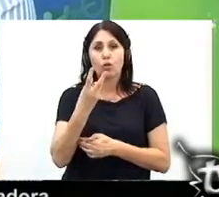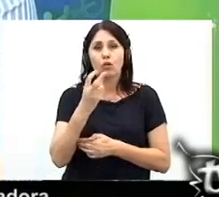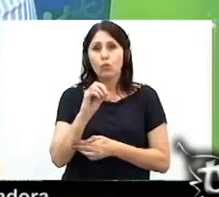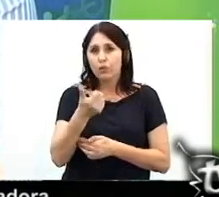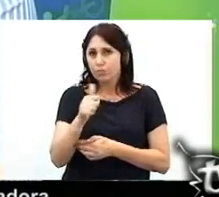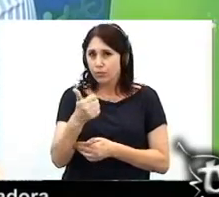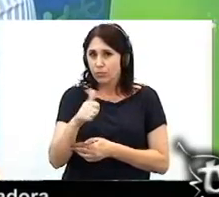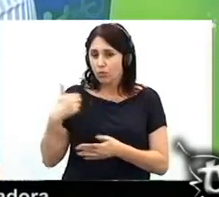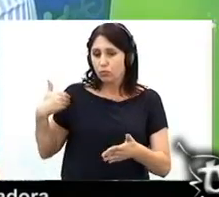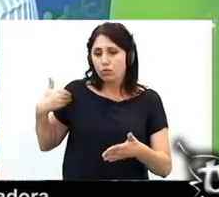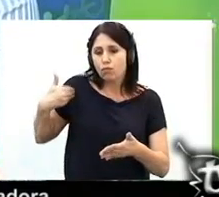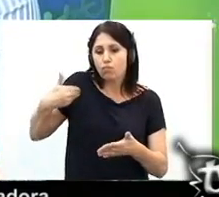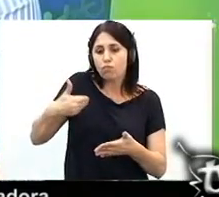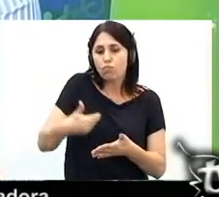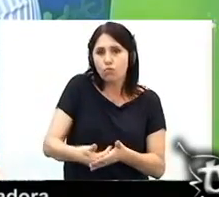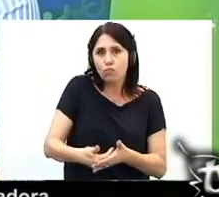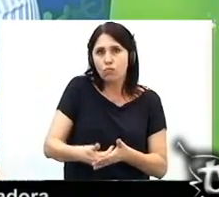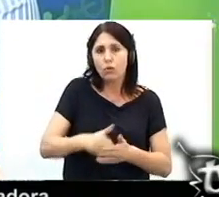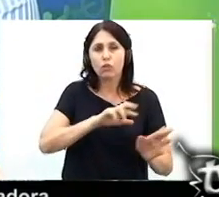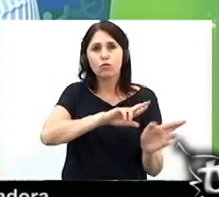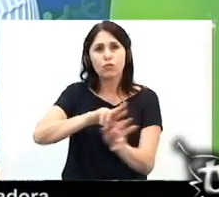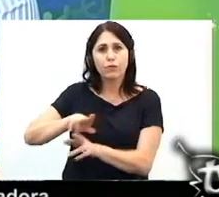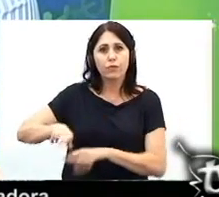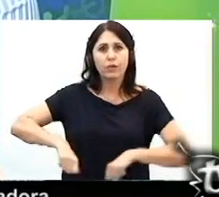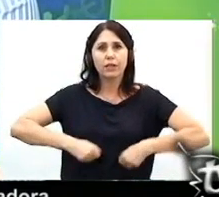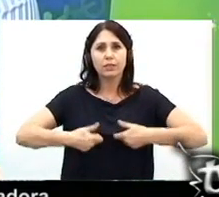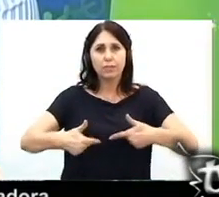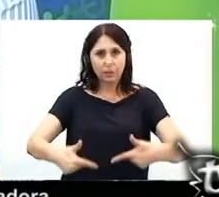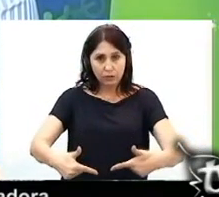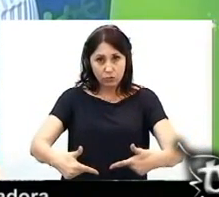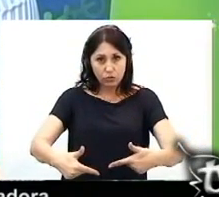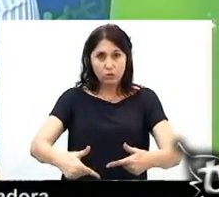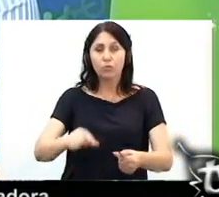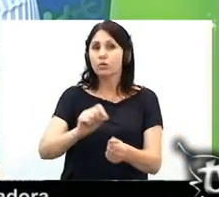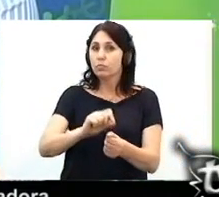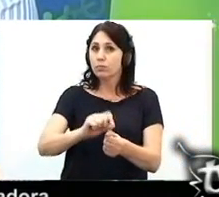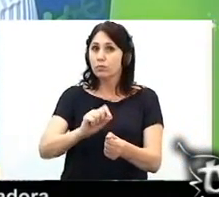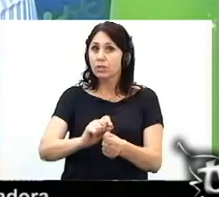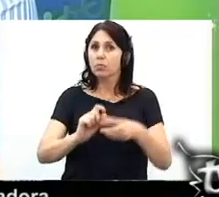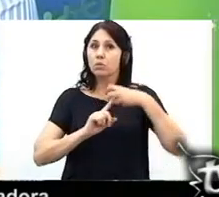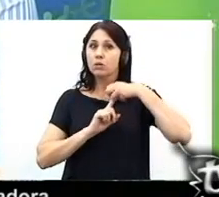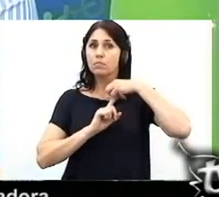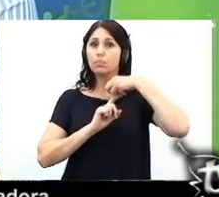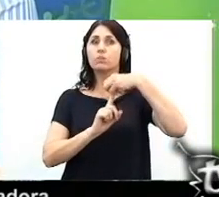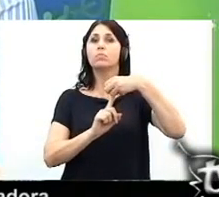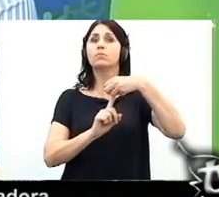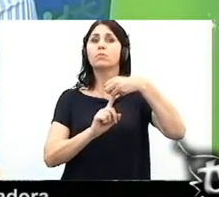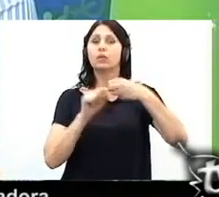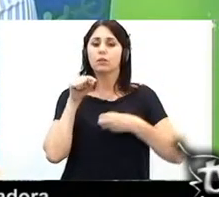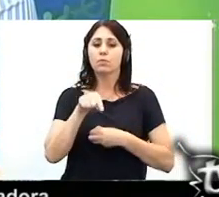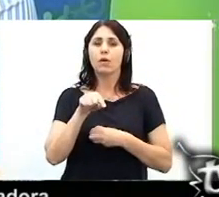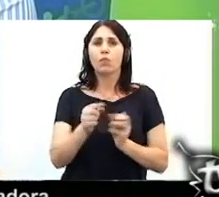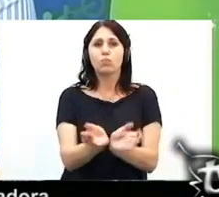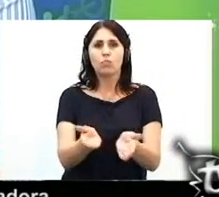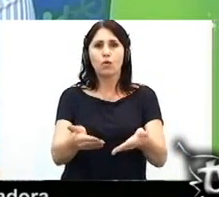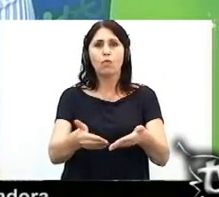foi organizado o que nós chamamos lá de Fórum de Mobilidade e Educação, né?